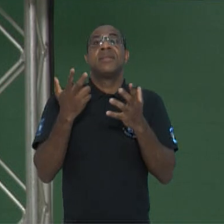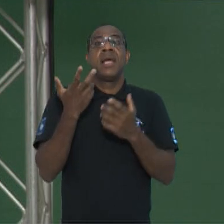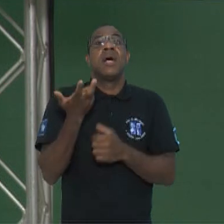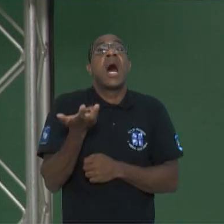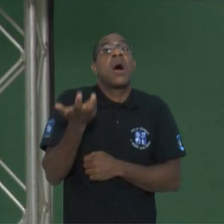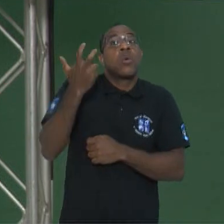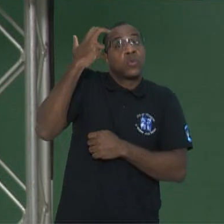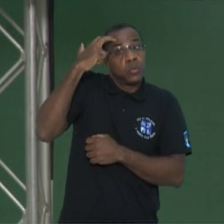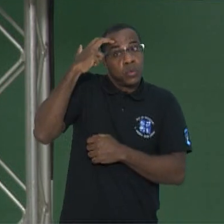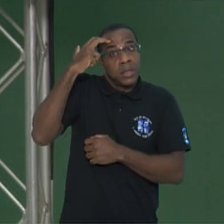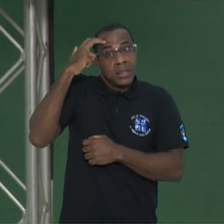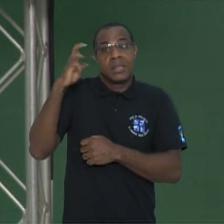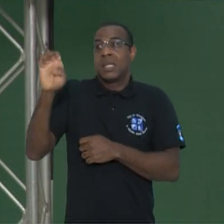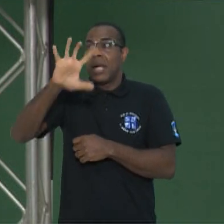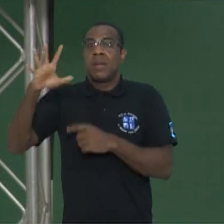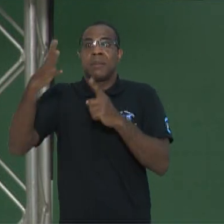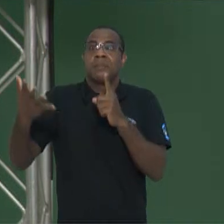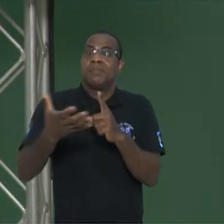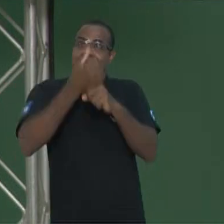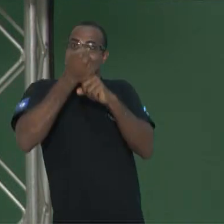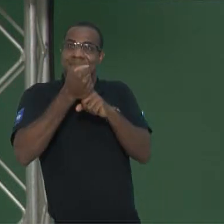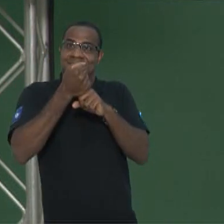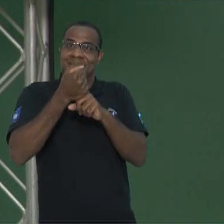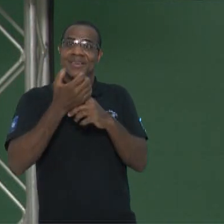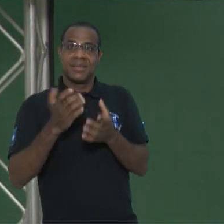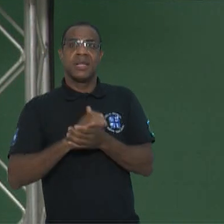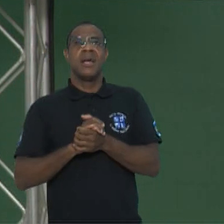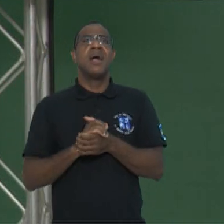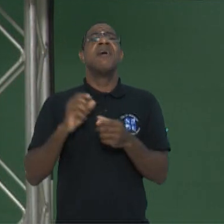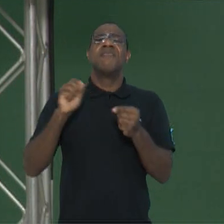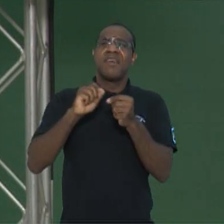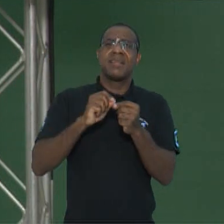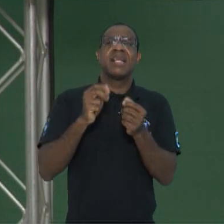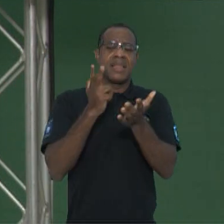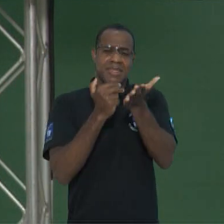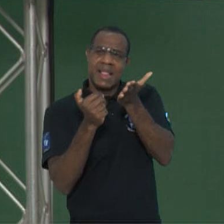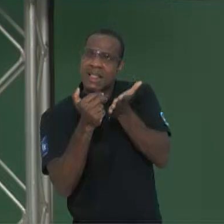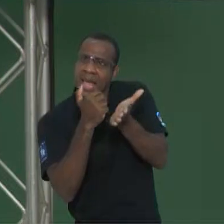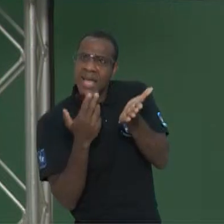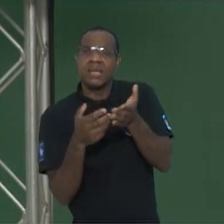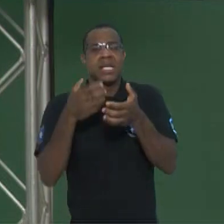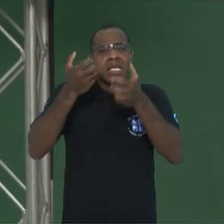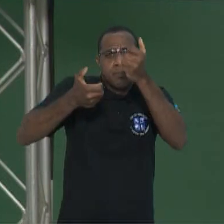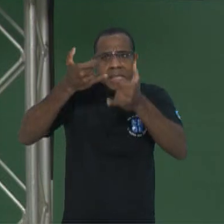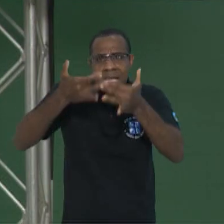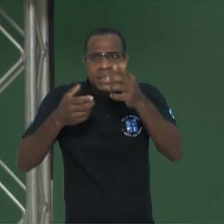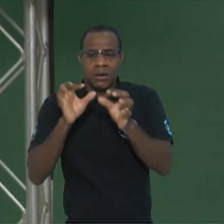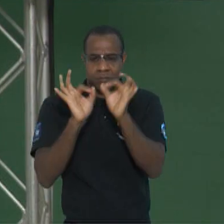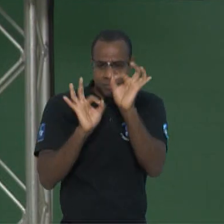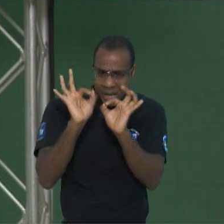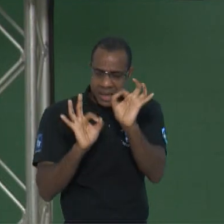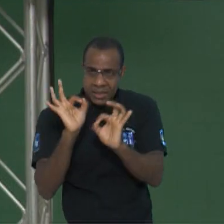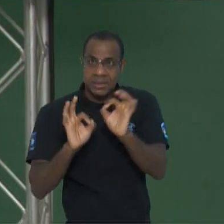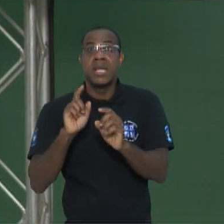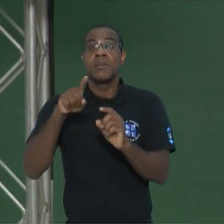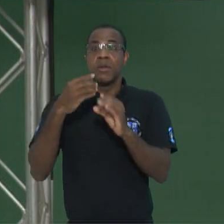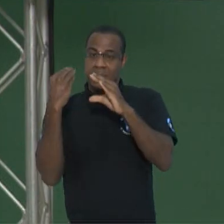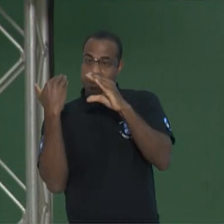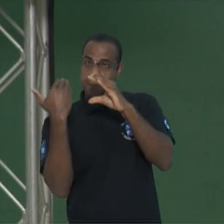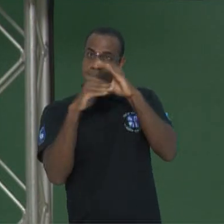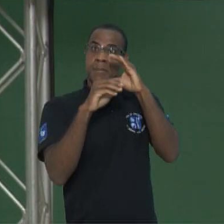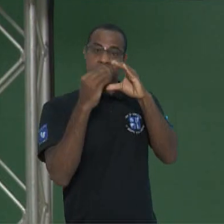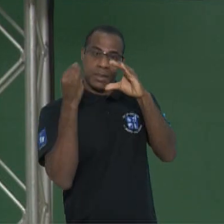certo? Façam com capricho, se puderem colocar imagens, explicações, deixem bonitinho lá e encaminhem para o professor, que